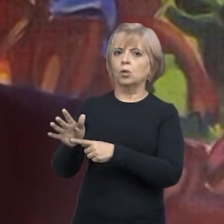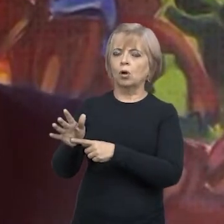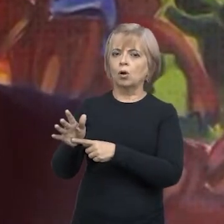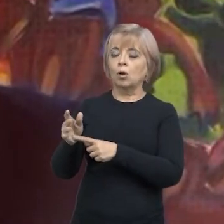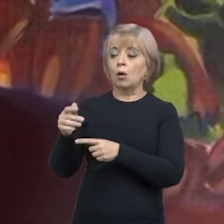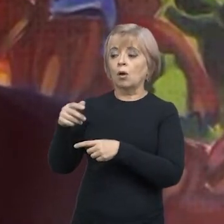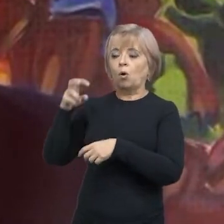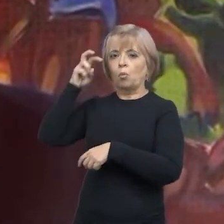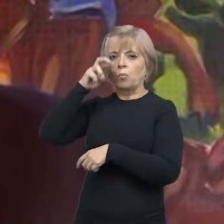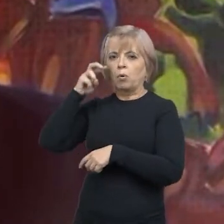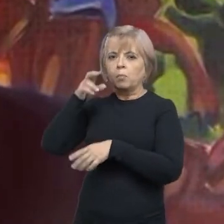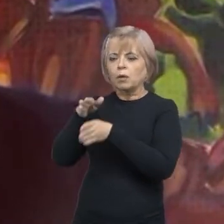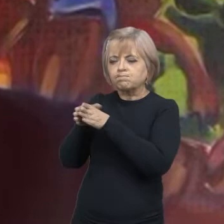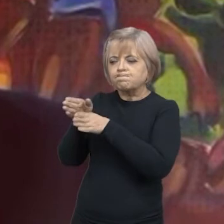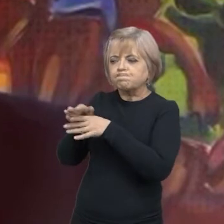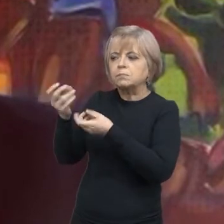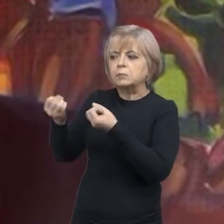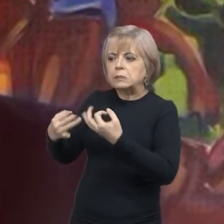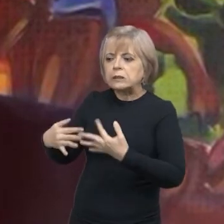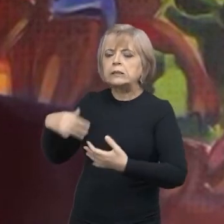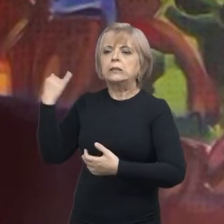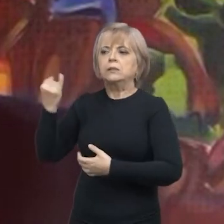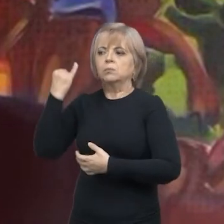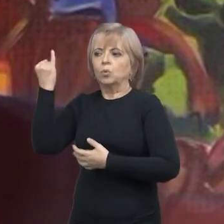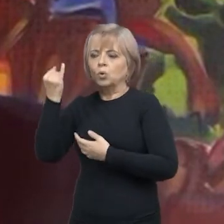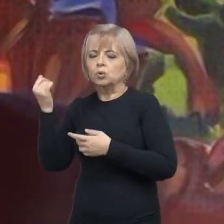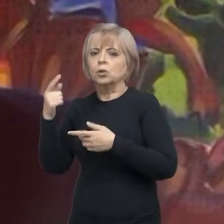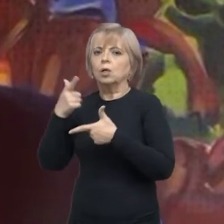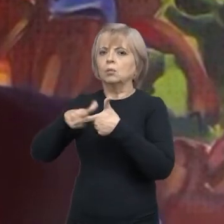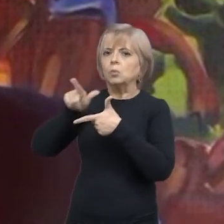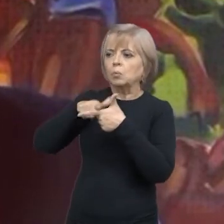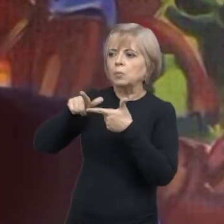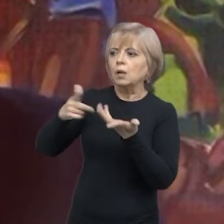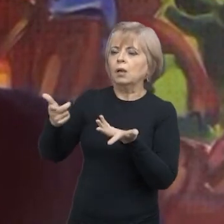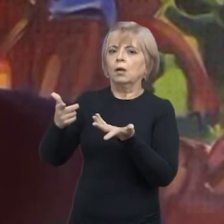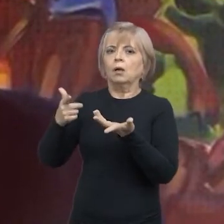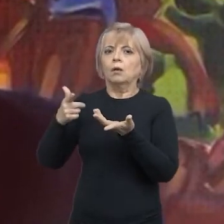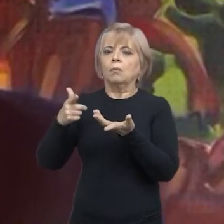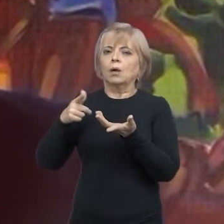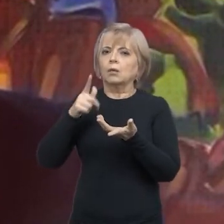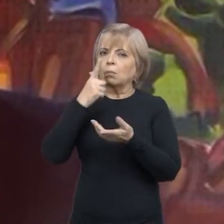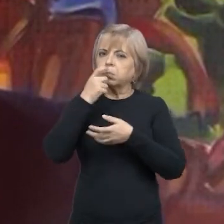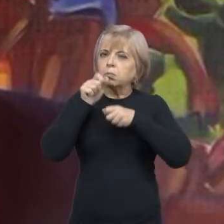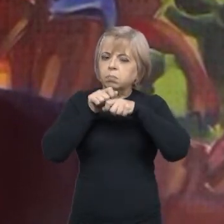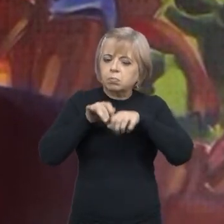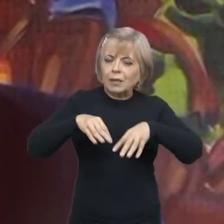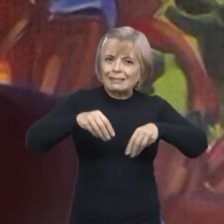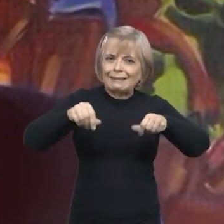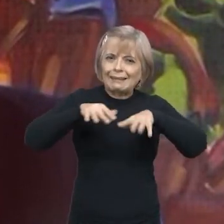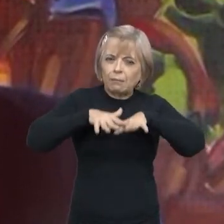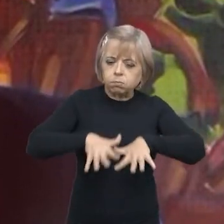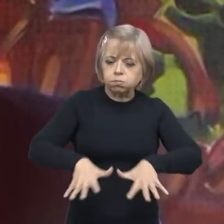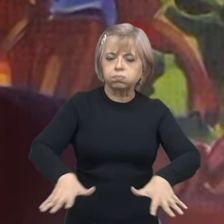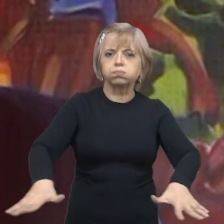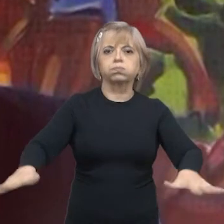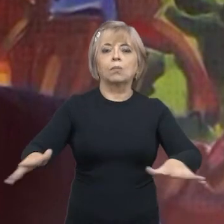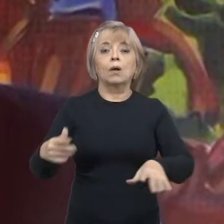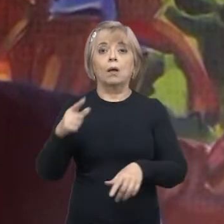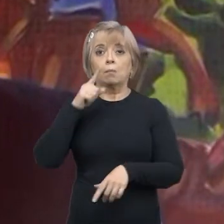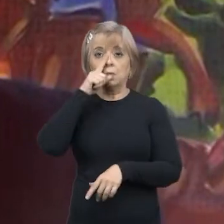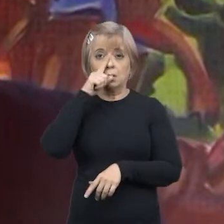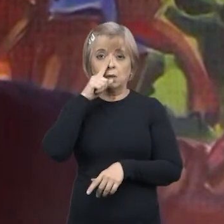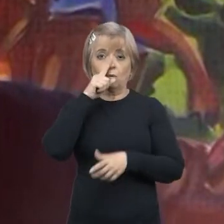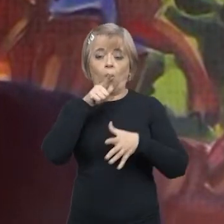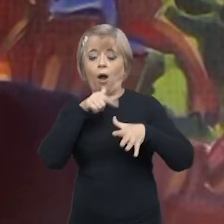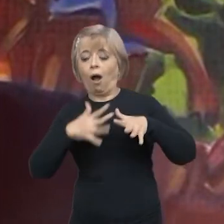sensibilizá-los para essa questão, né, dando a relevância dessa problemática e depois mostrando caminhos técnicos para desenvolver o